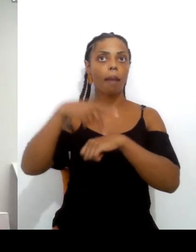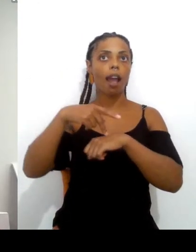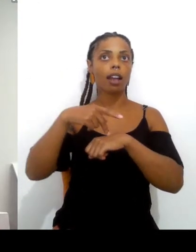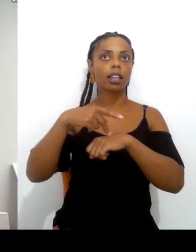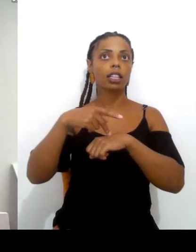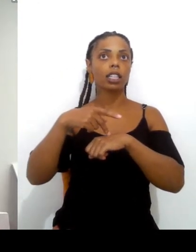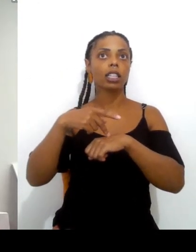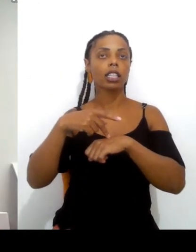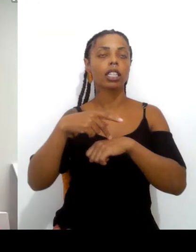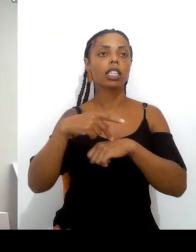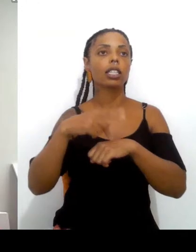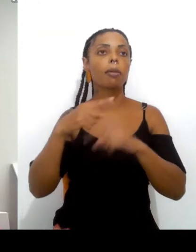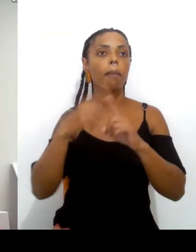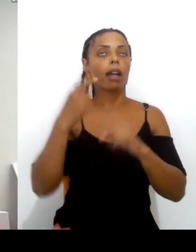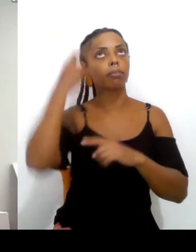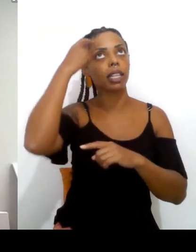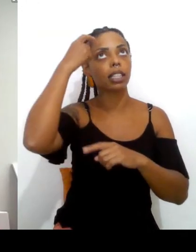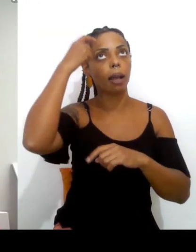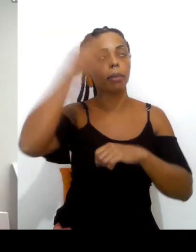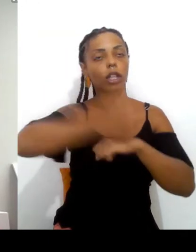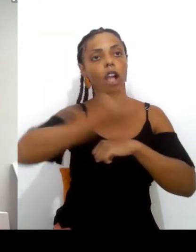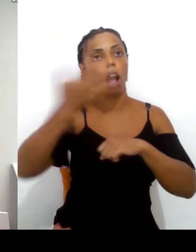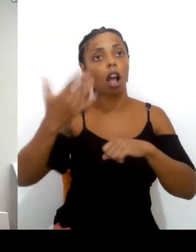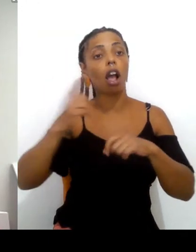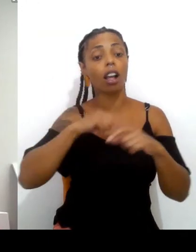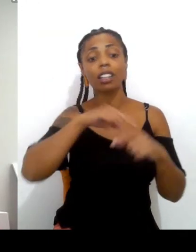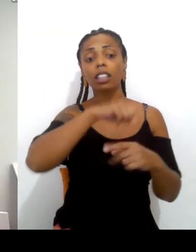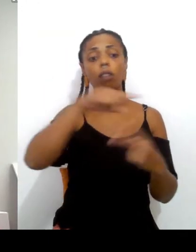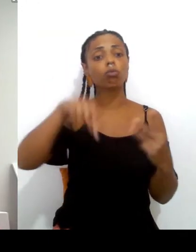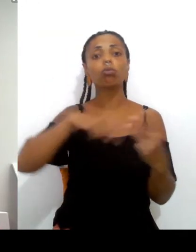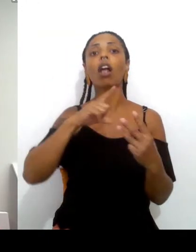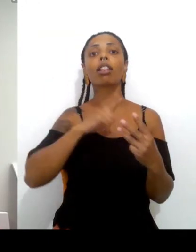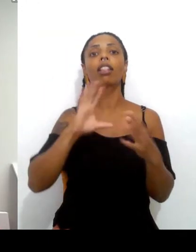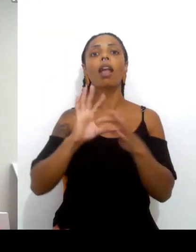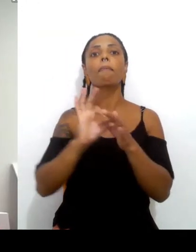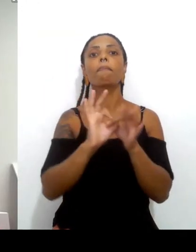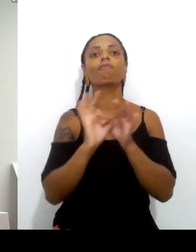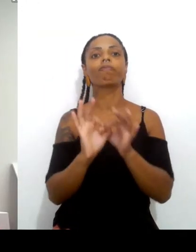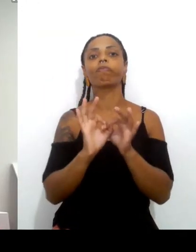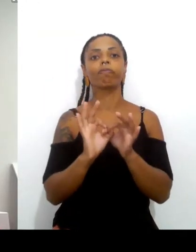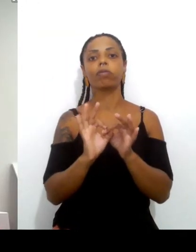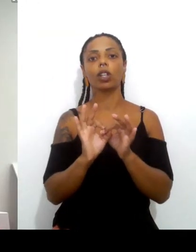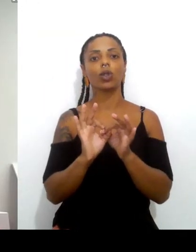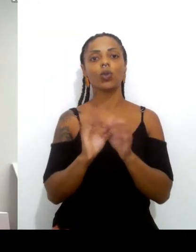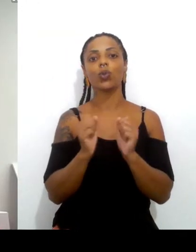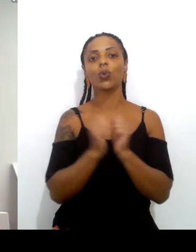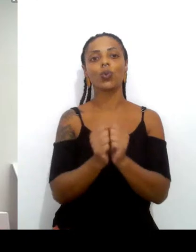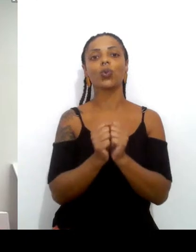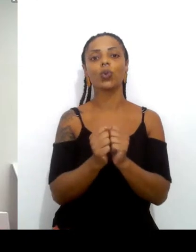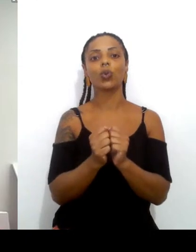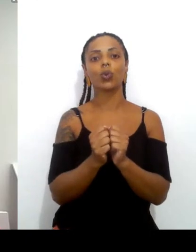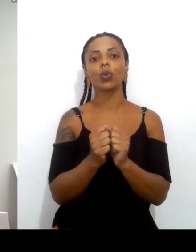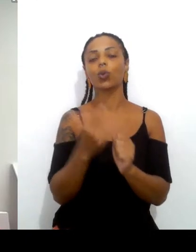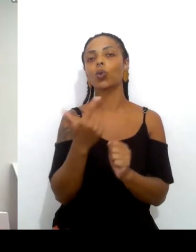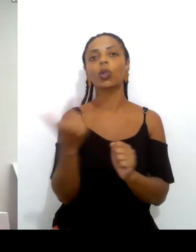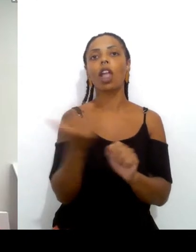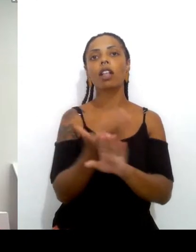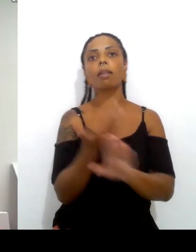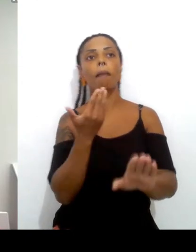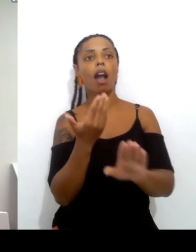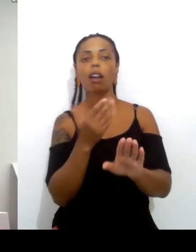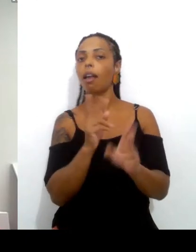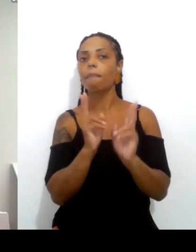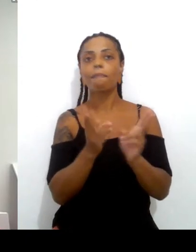eram coisas que estavam entrelaçadas estavam coladas umas às outras